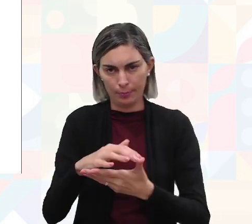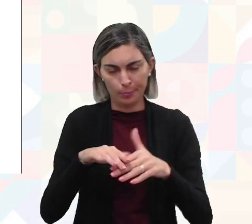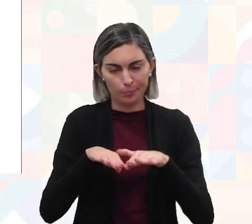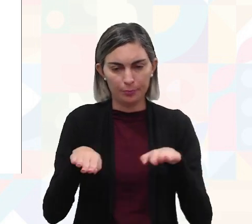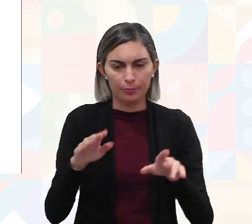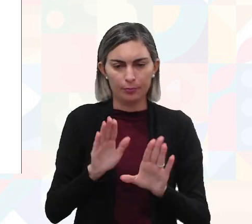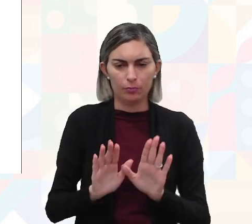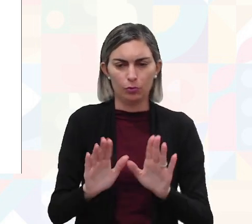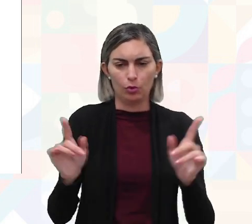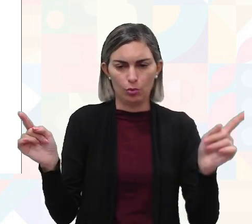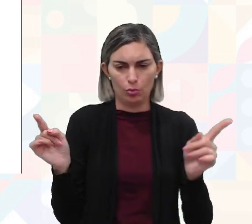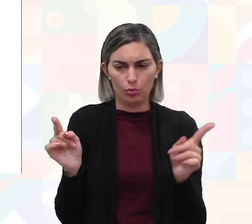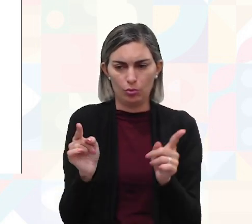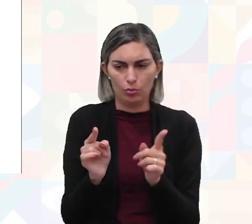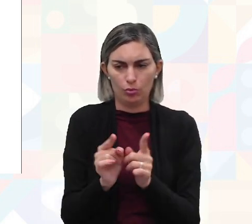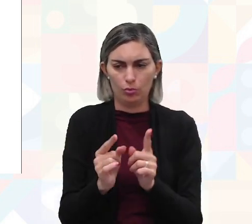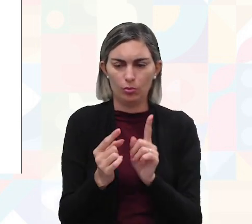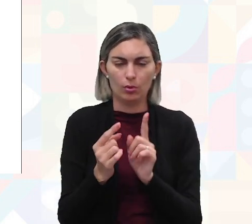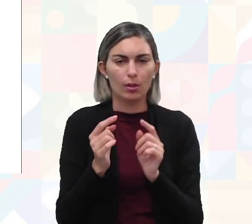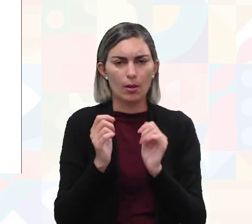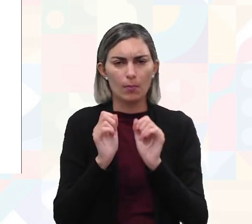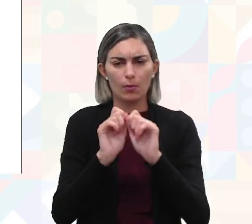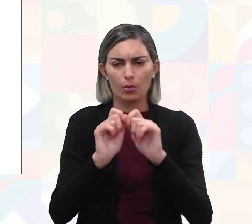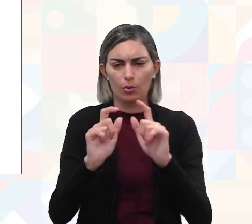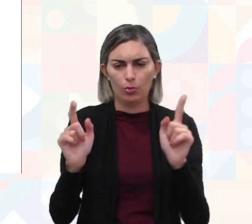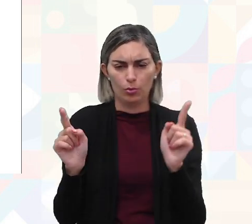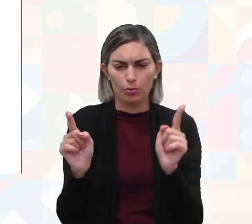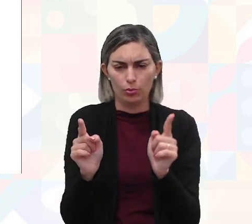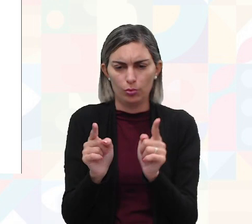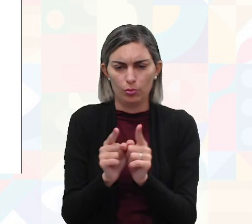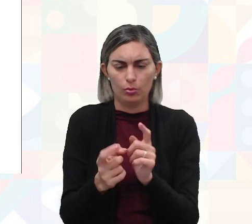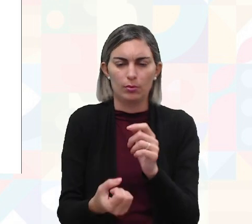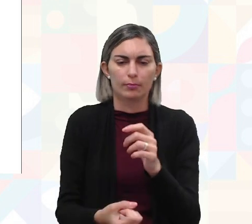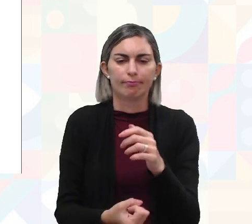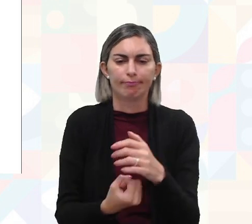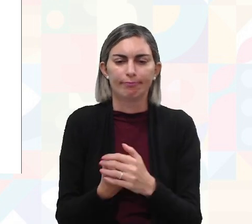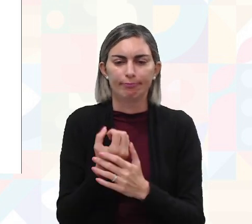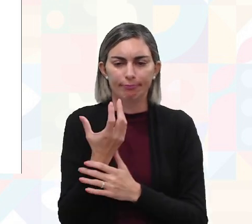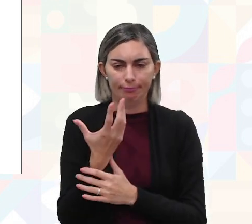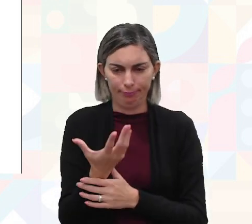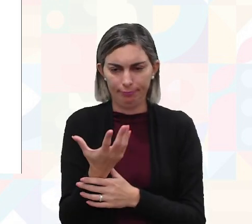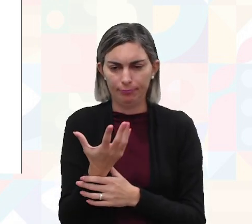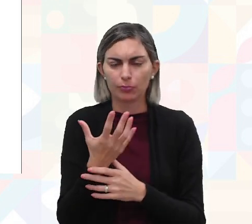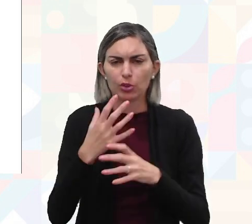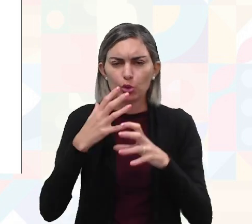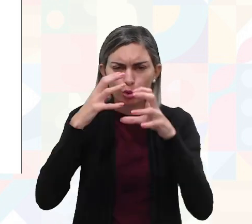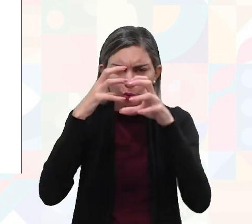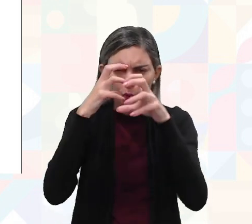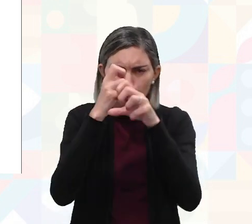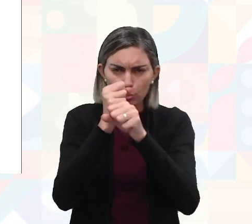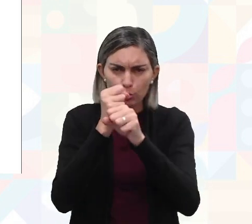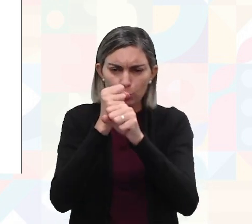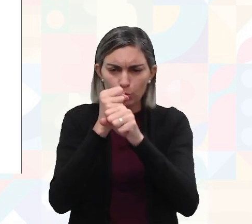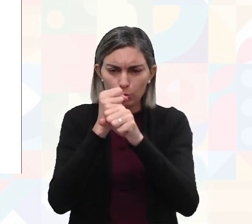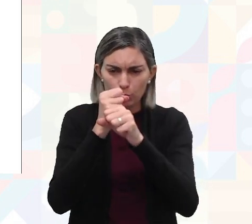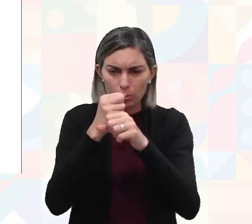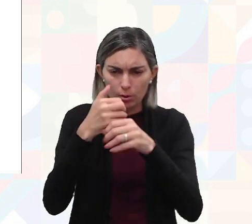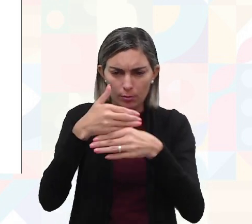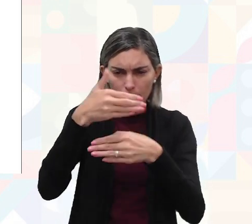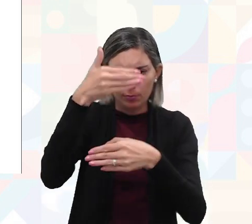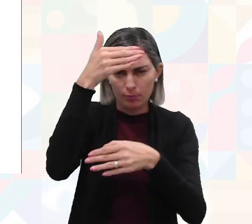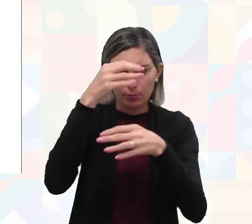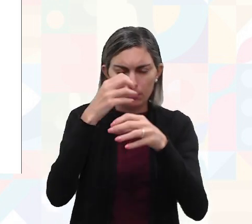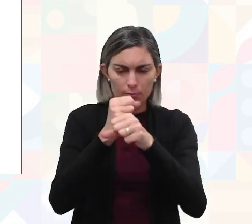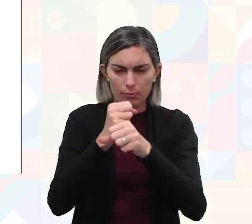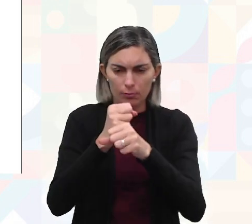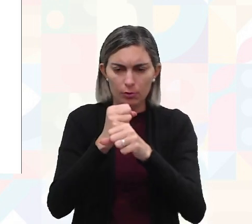gente encurta, né, a aparência de um espaço quando a gente cria uma faixa escura na parte superior da parede